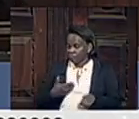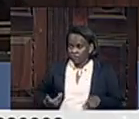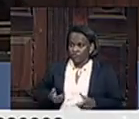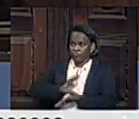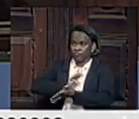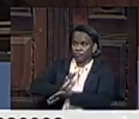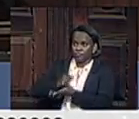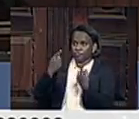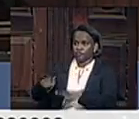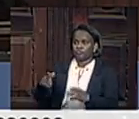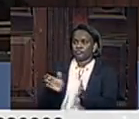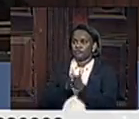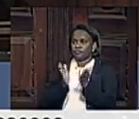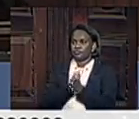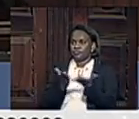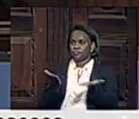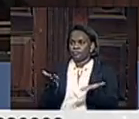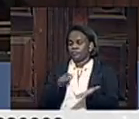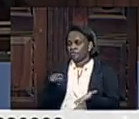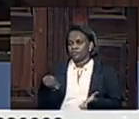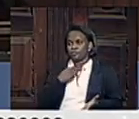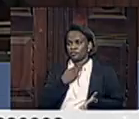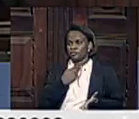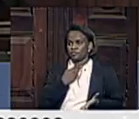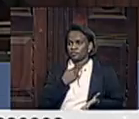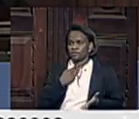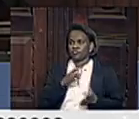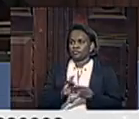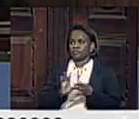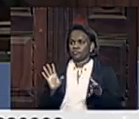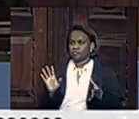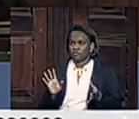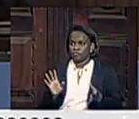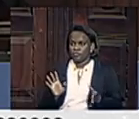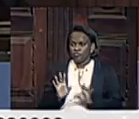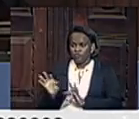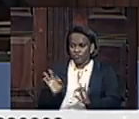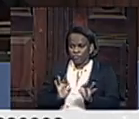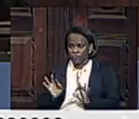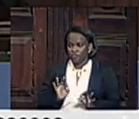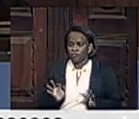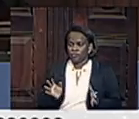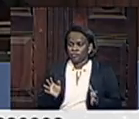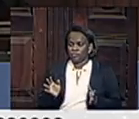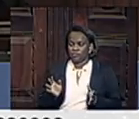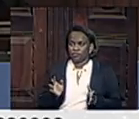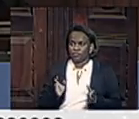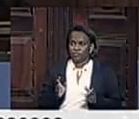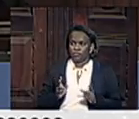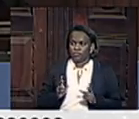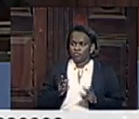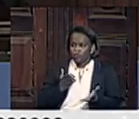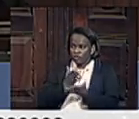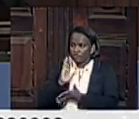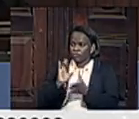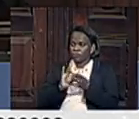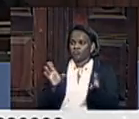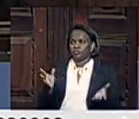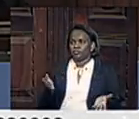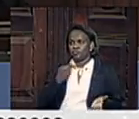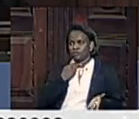pobres. E nós não podemos permitir que um projeto desse seja aprovado nesta